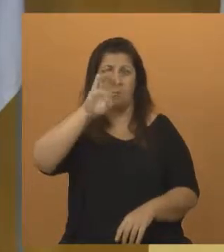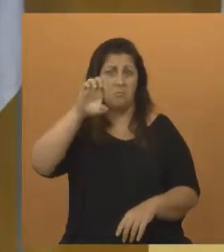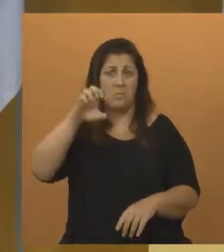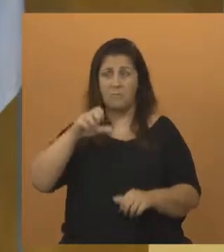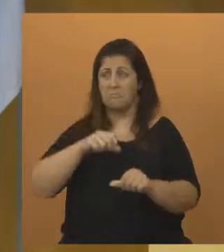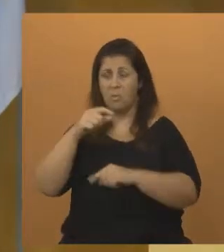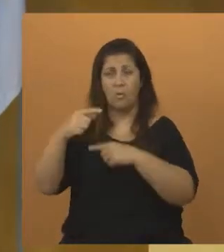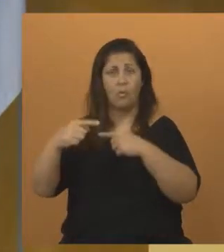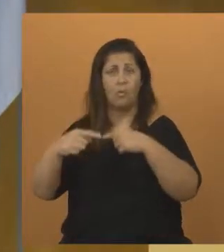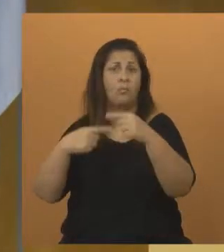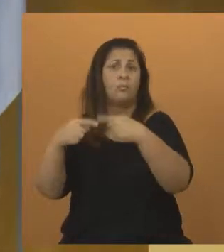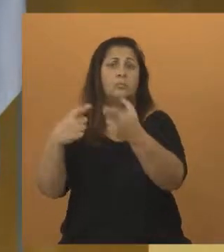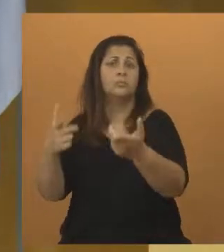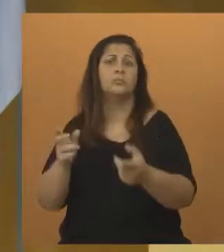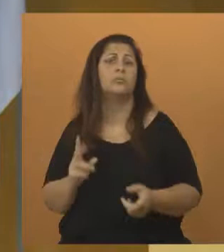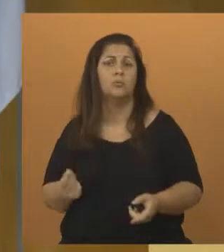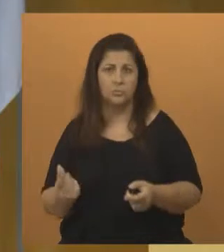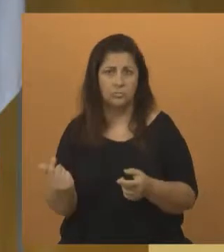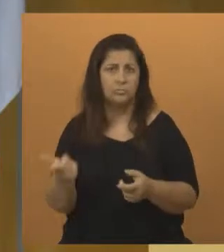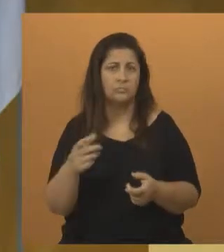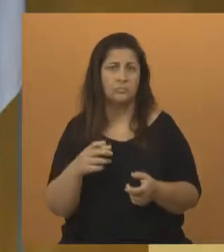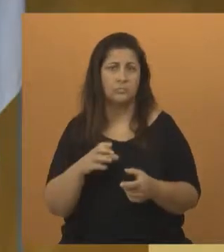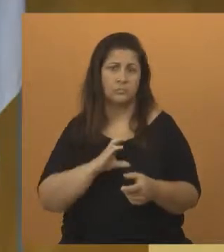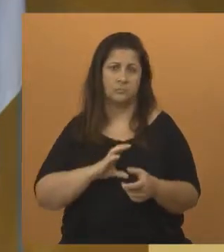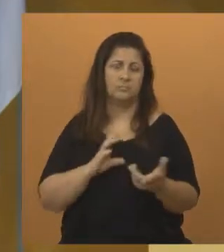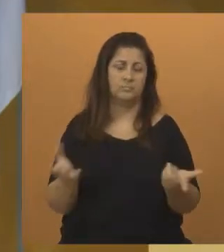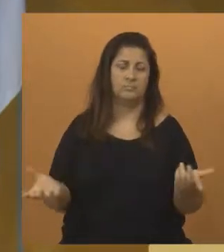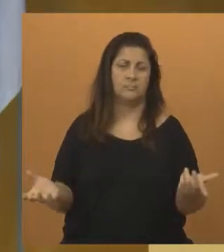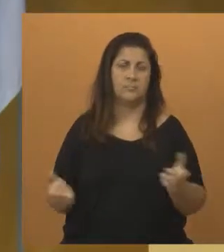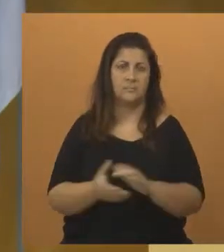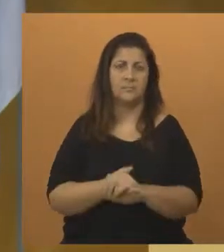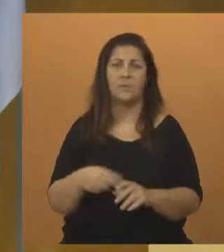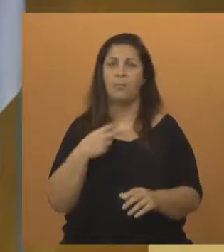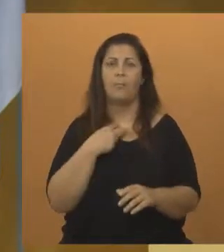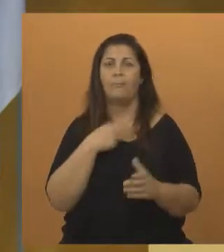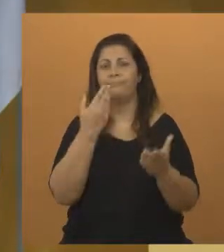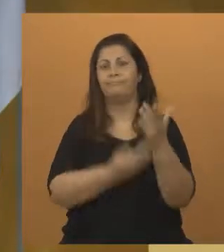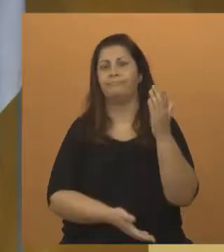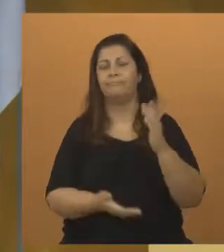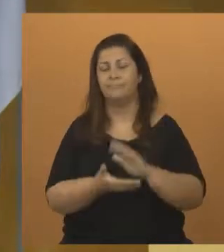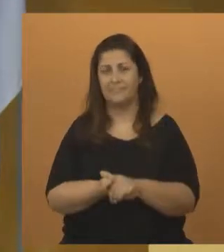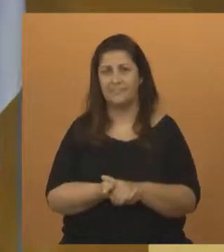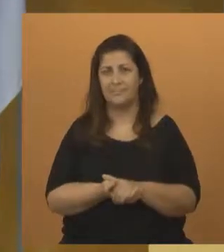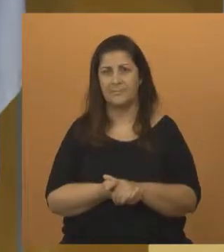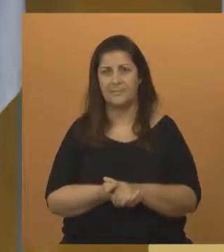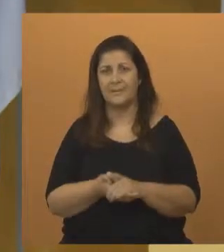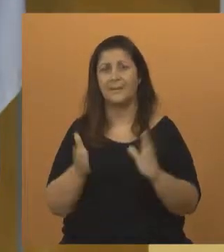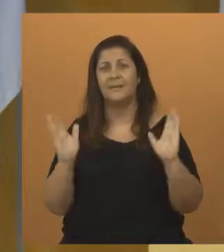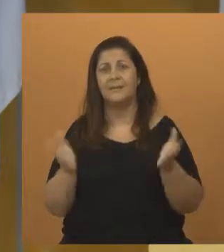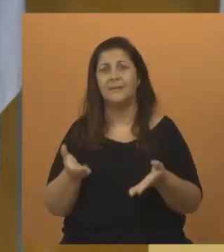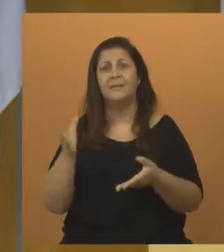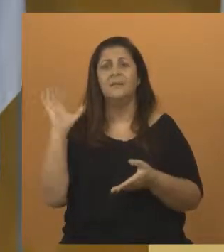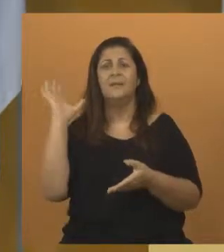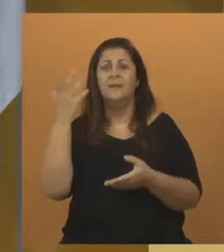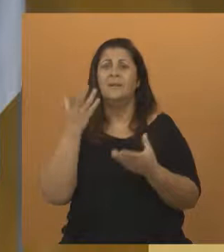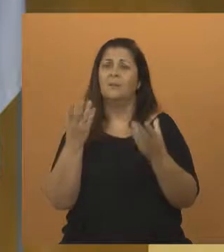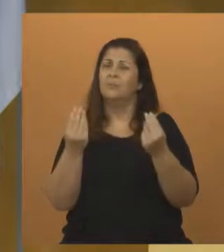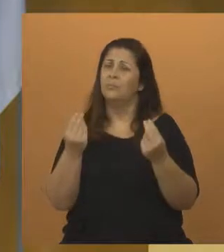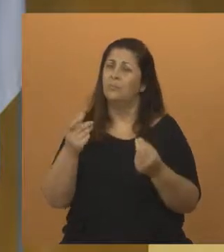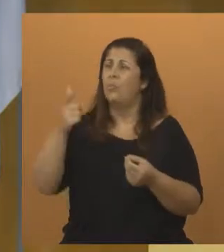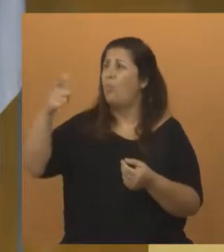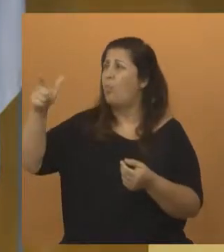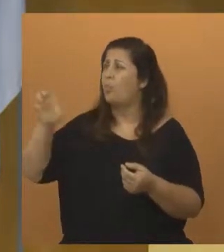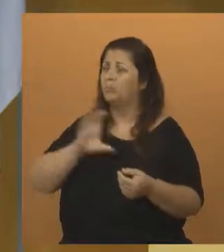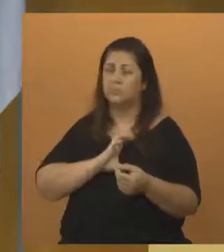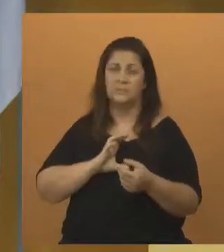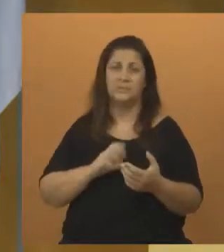sociedade, a gente não pode deixar os clubes morrerem, como já acontece em várias cidades. Então,